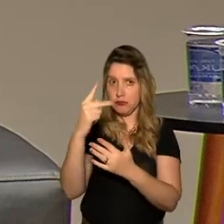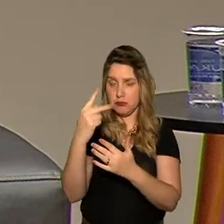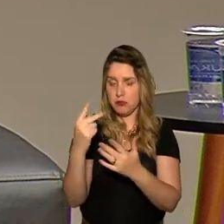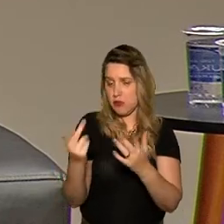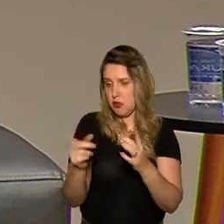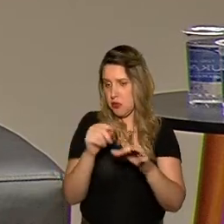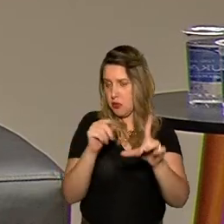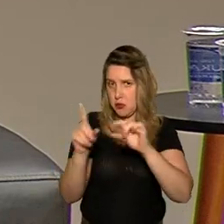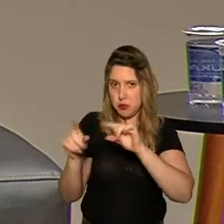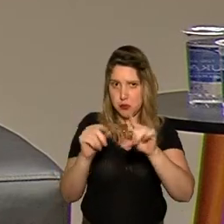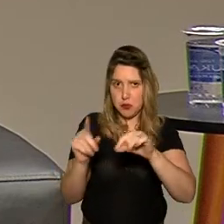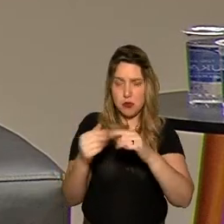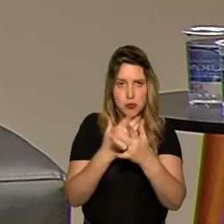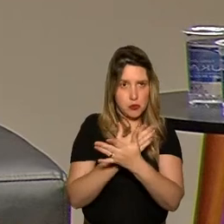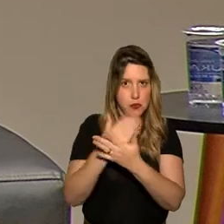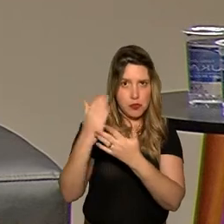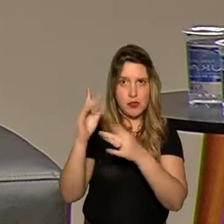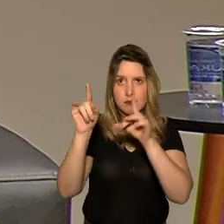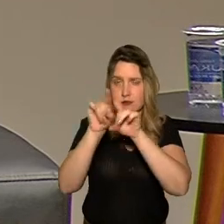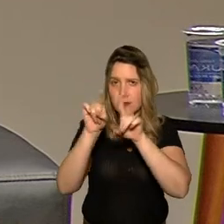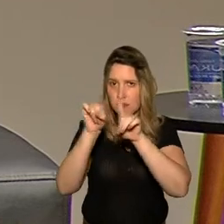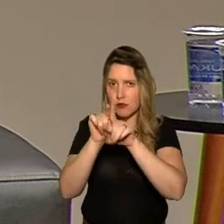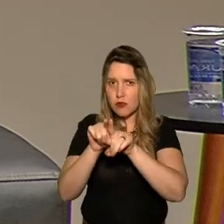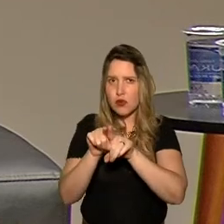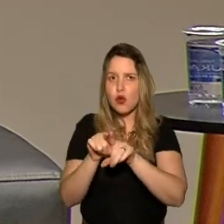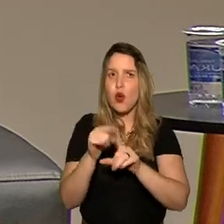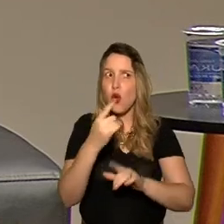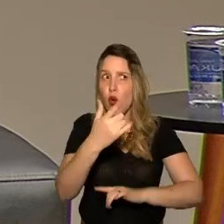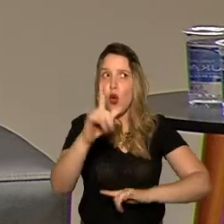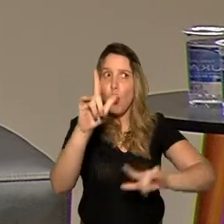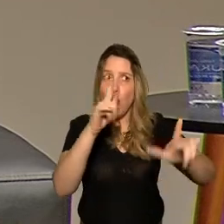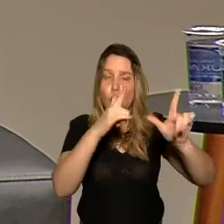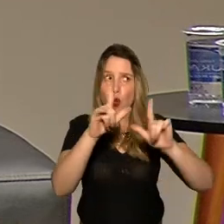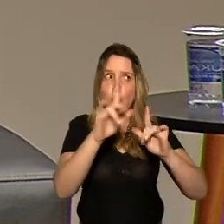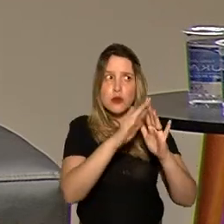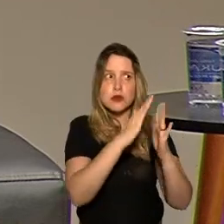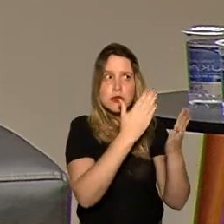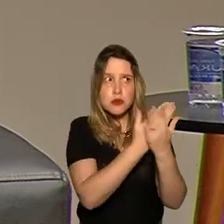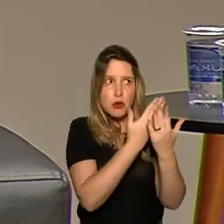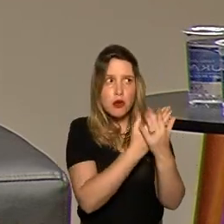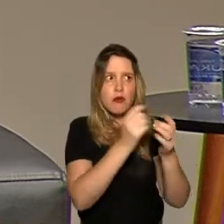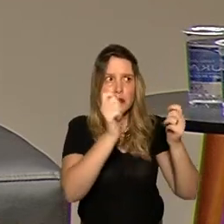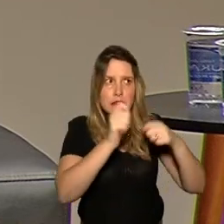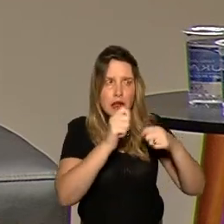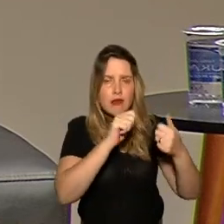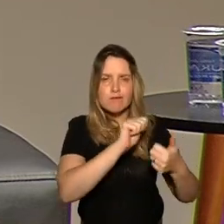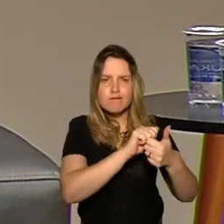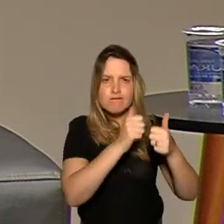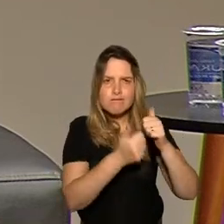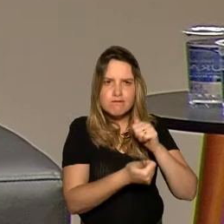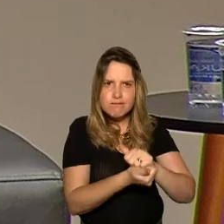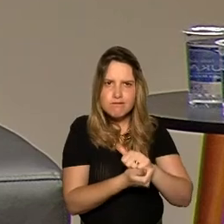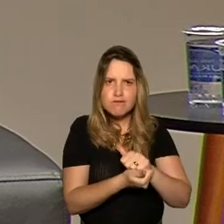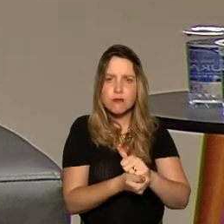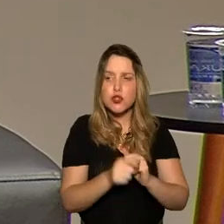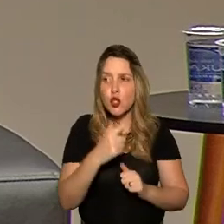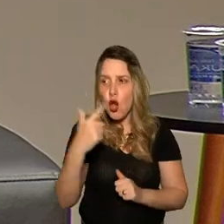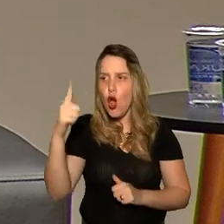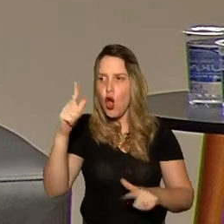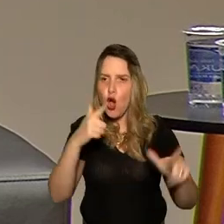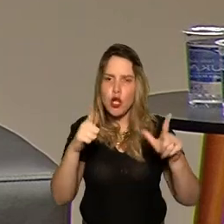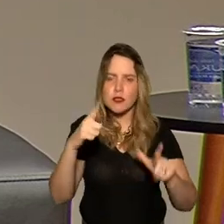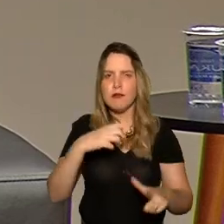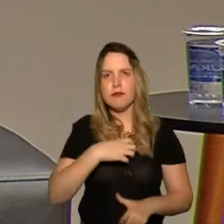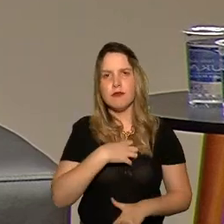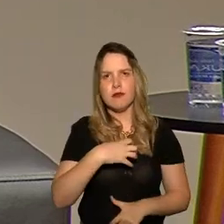coletivamente começaram a vislumbrar outras formas de estar naquele ambiente e outras formas de